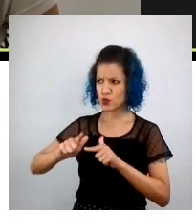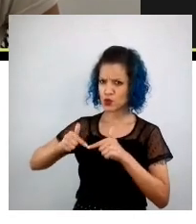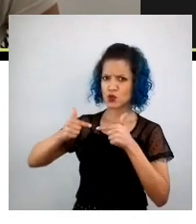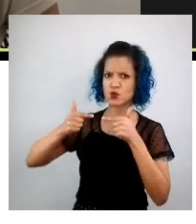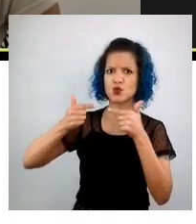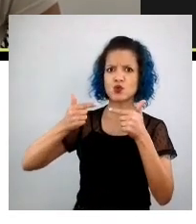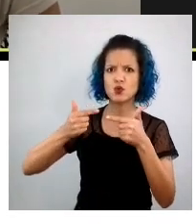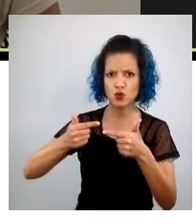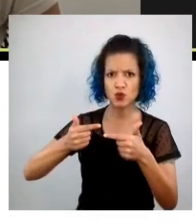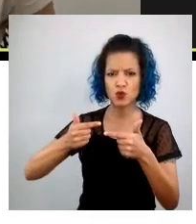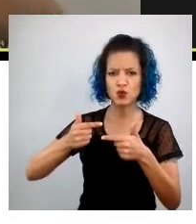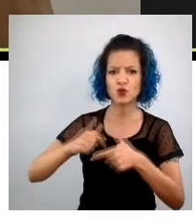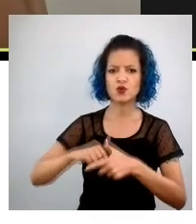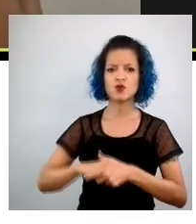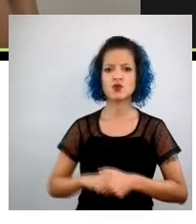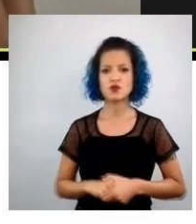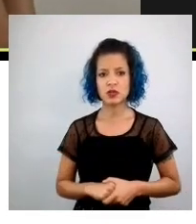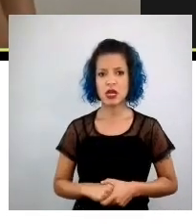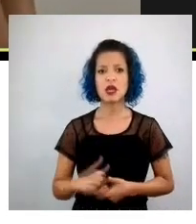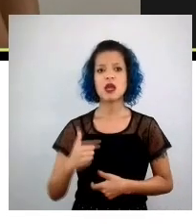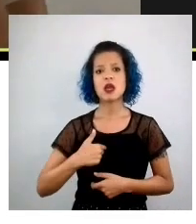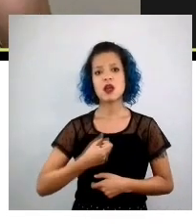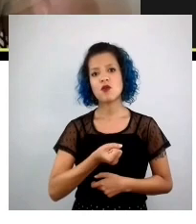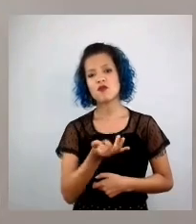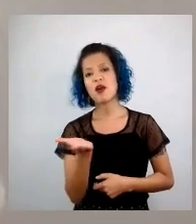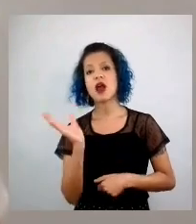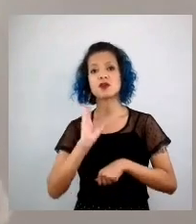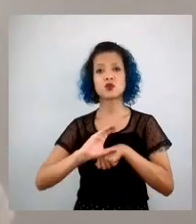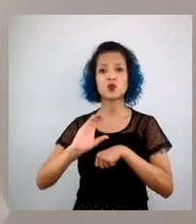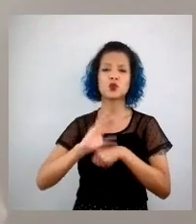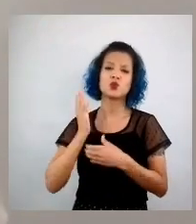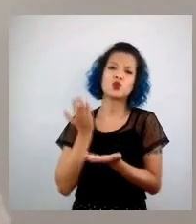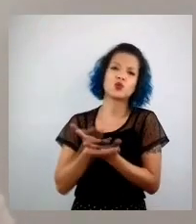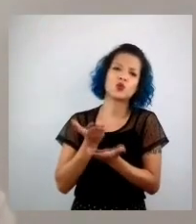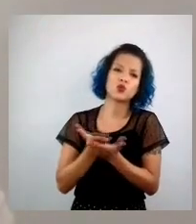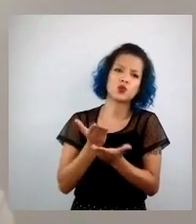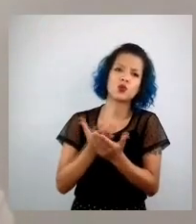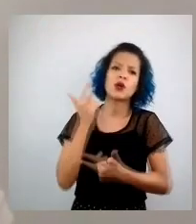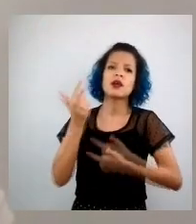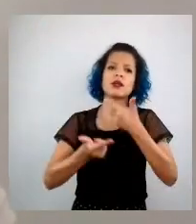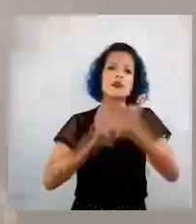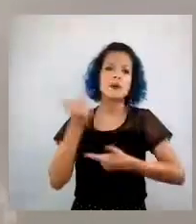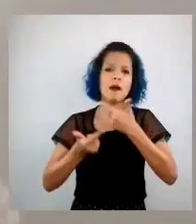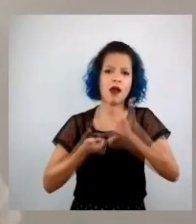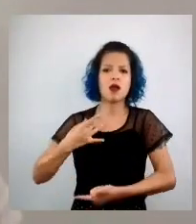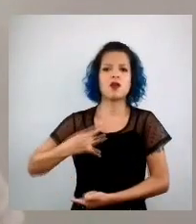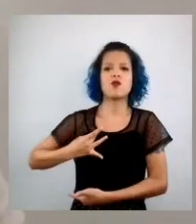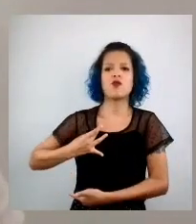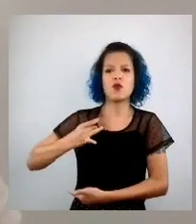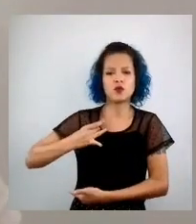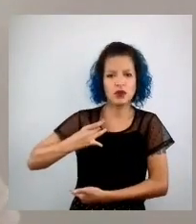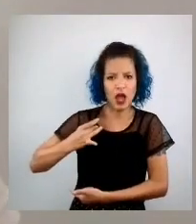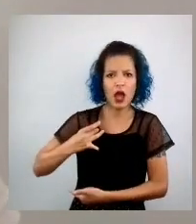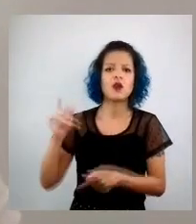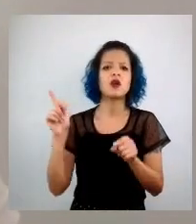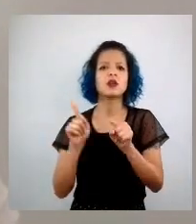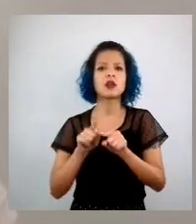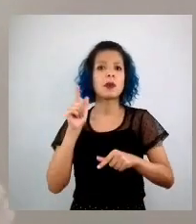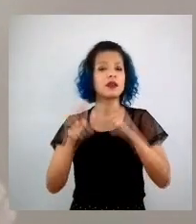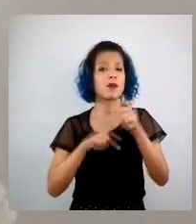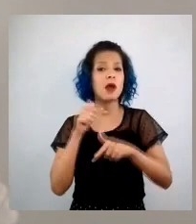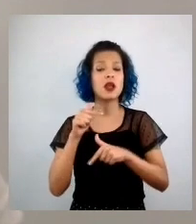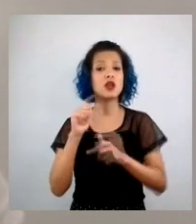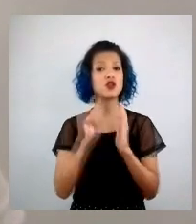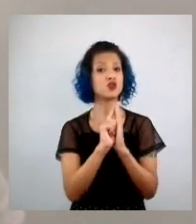assim, fiz vários cursos, né, ao longo desse tempo, fiz trabalho voluntário, trabalhei no jornal comunitário na